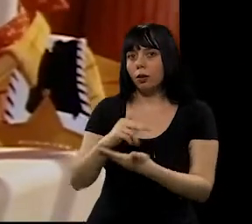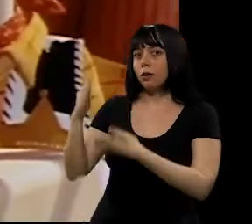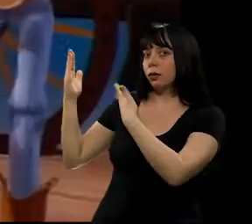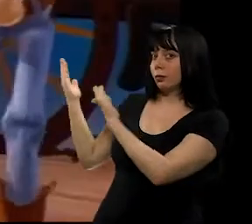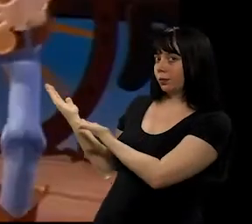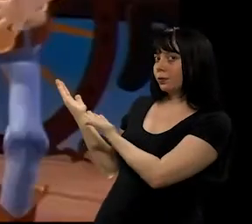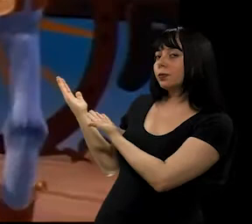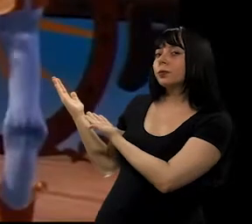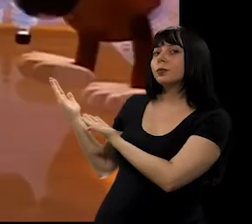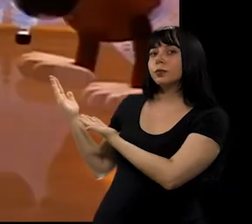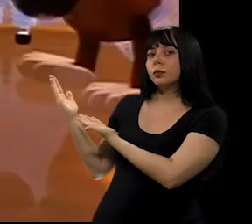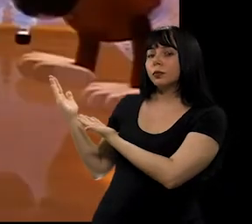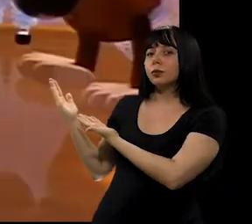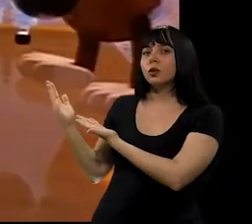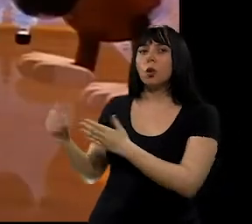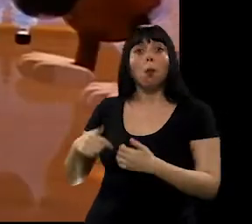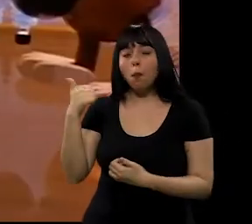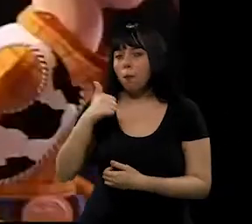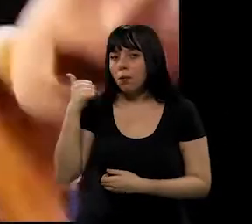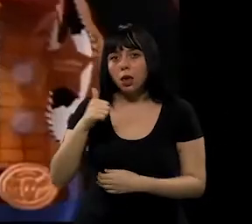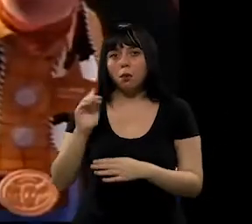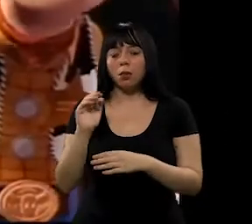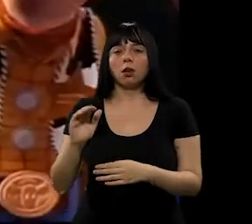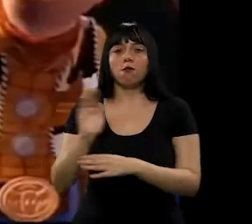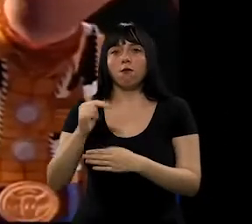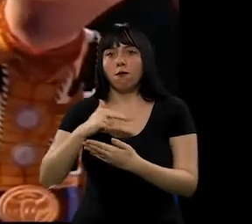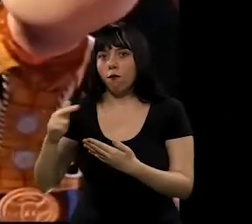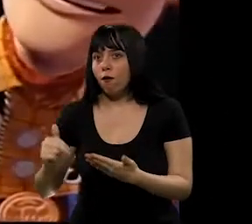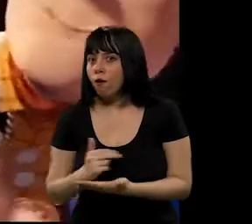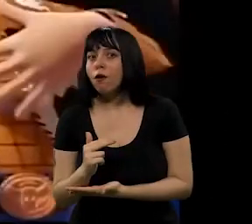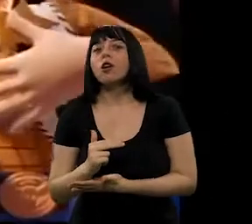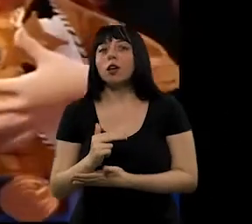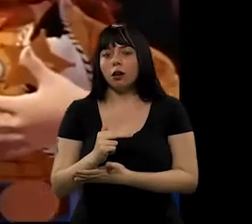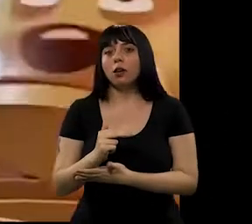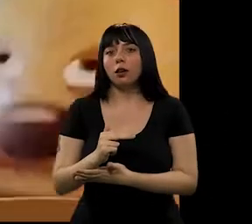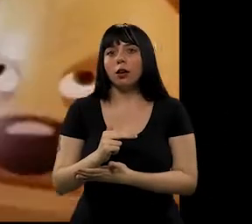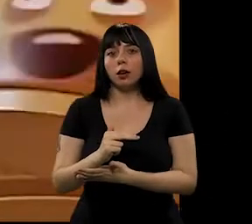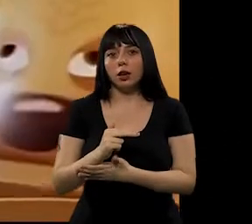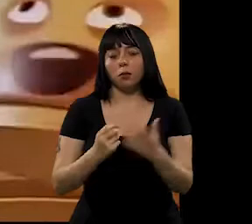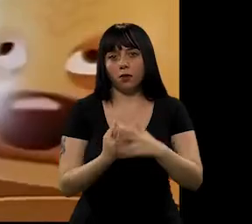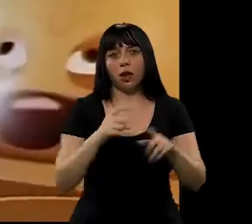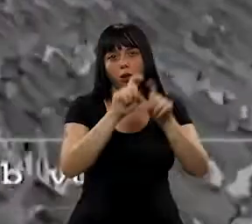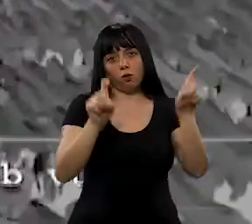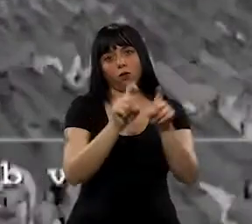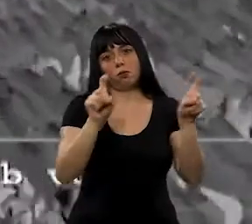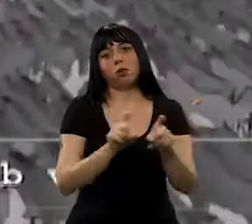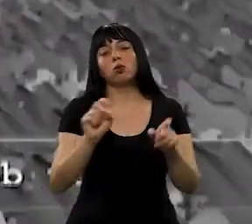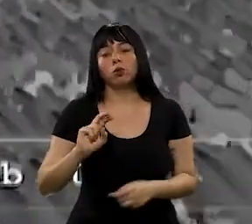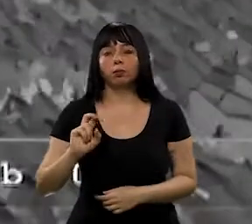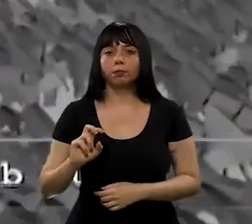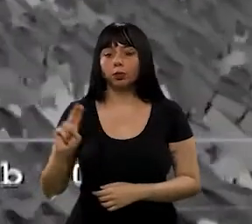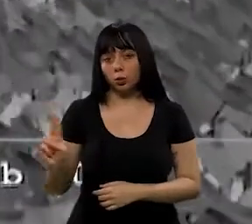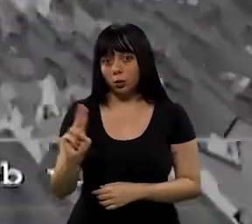1995, considerado, portanto, o primeiro longa-metragem produzido completamente por computação gráfica no mundo. Daí em